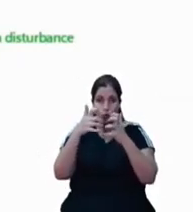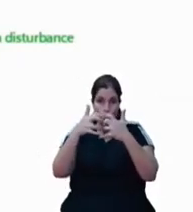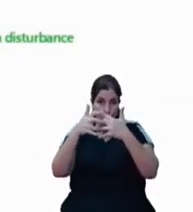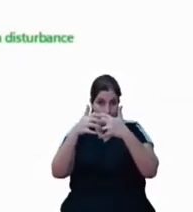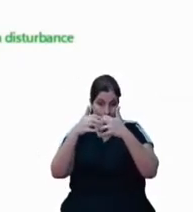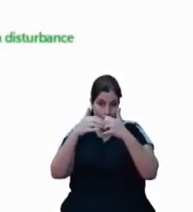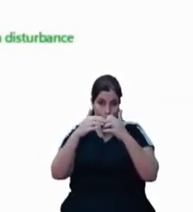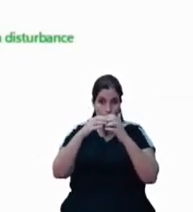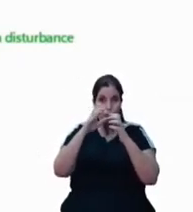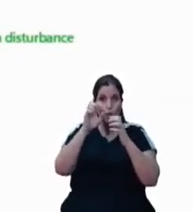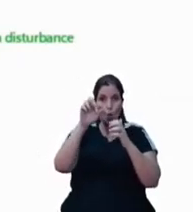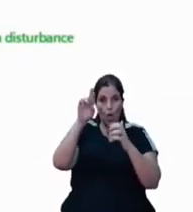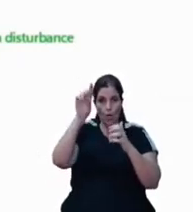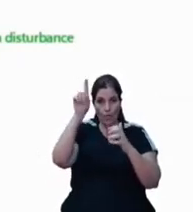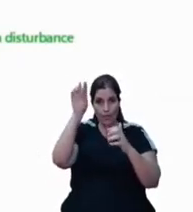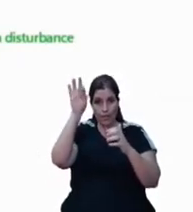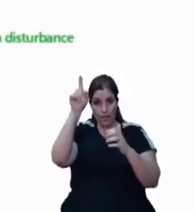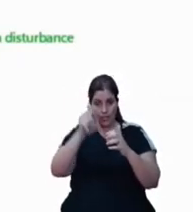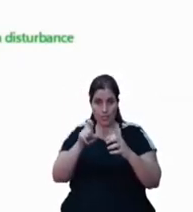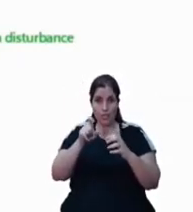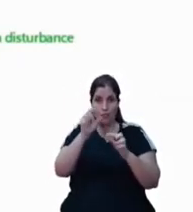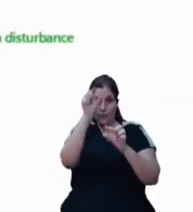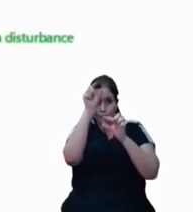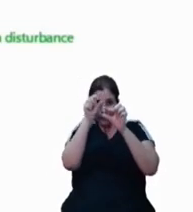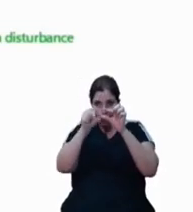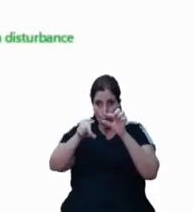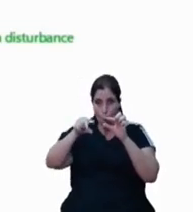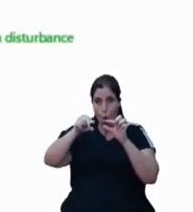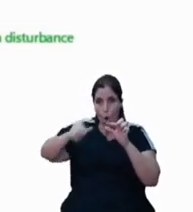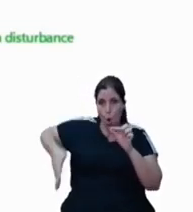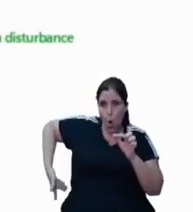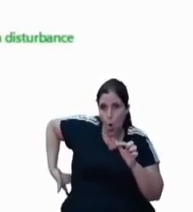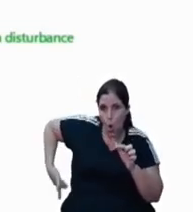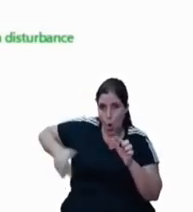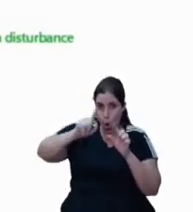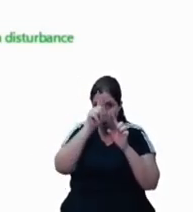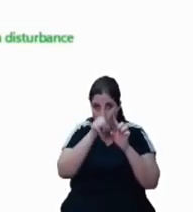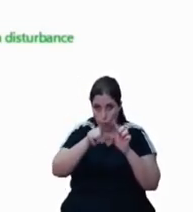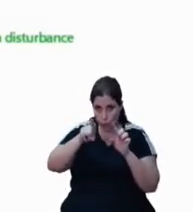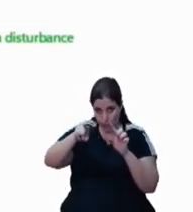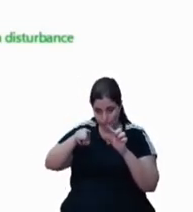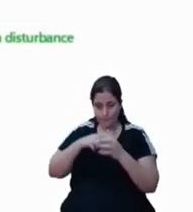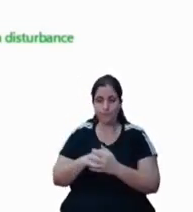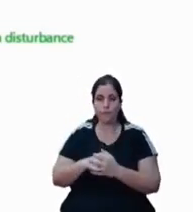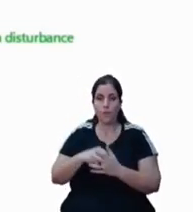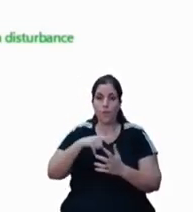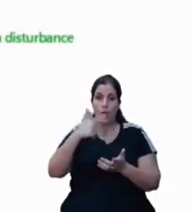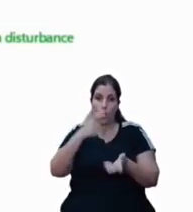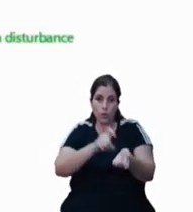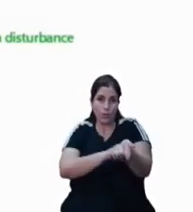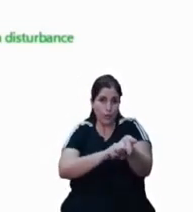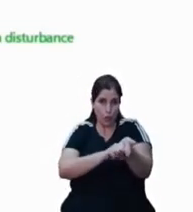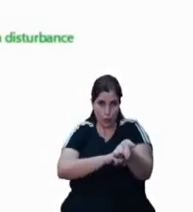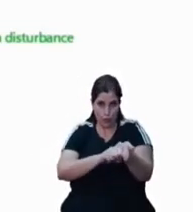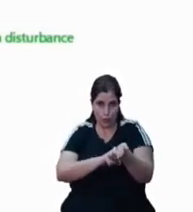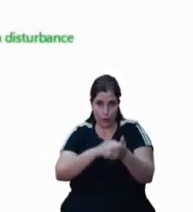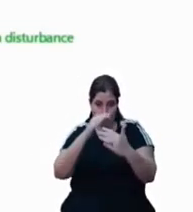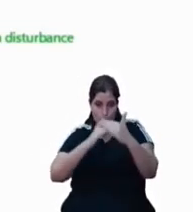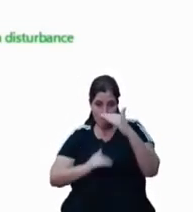cerebral e se estendem pela medula espinhal. Existem outros feixes de nervos, conhecidos como neurônios motores